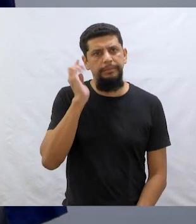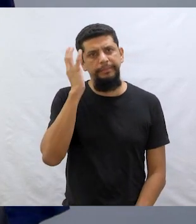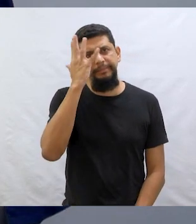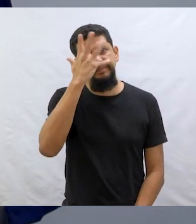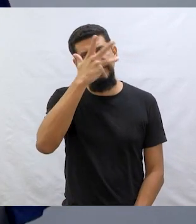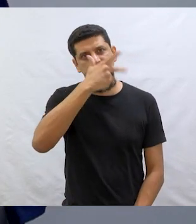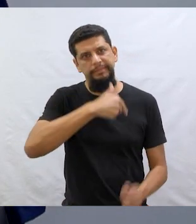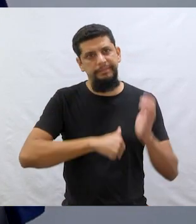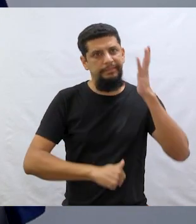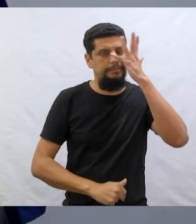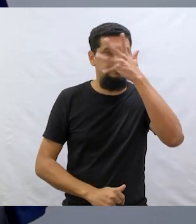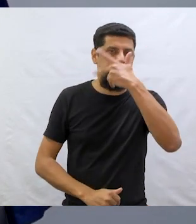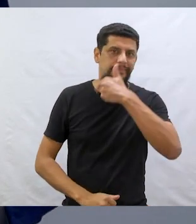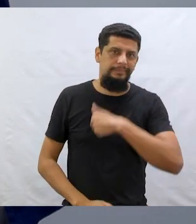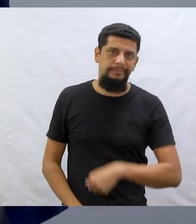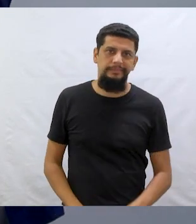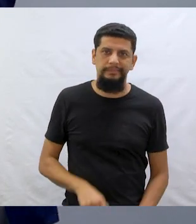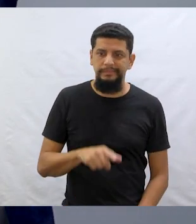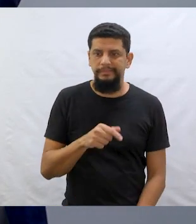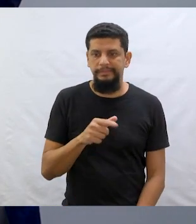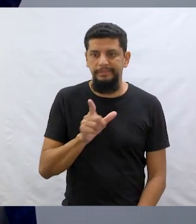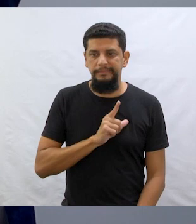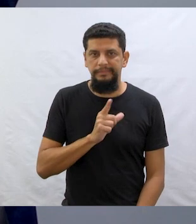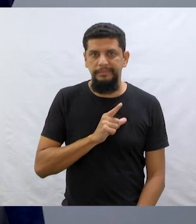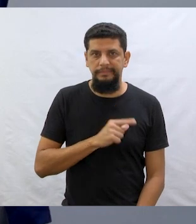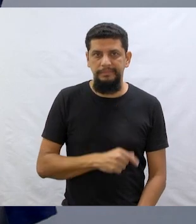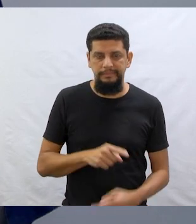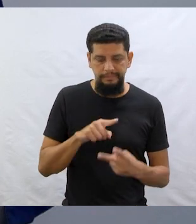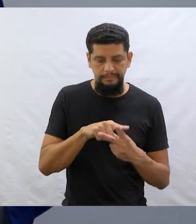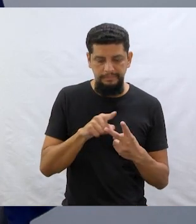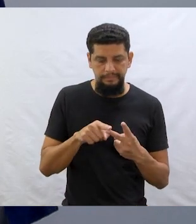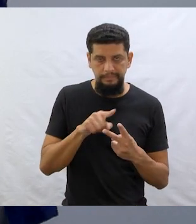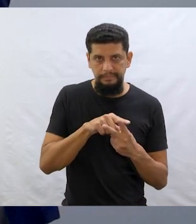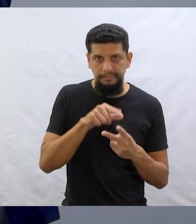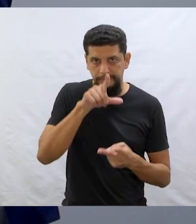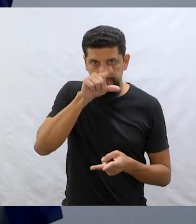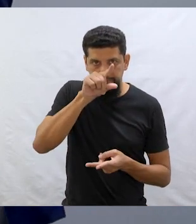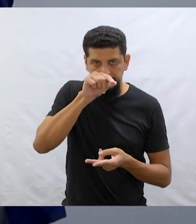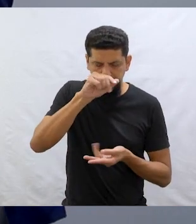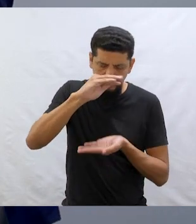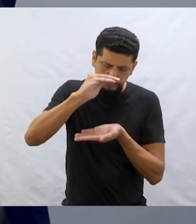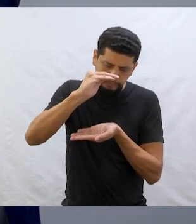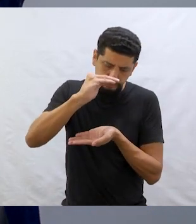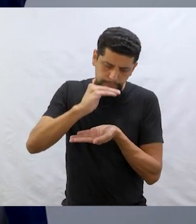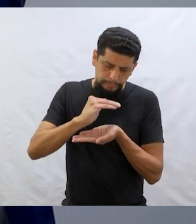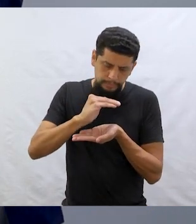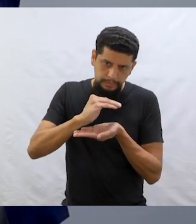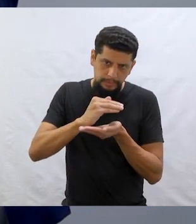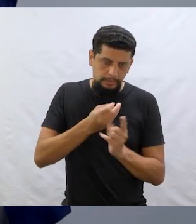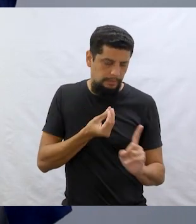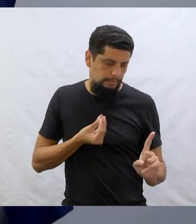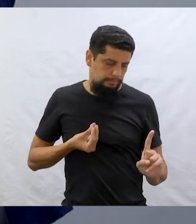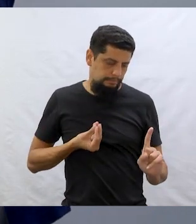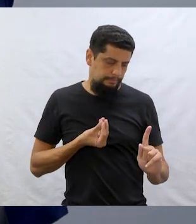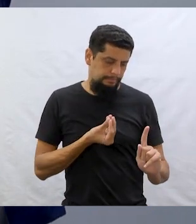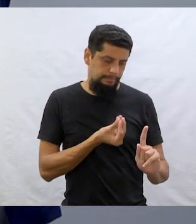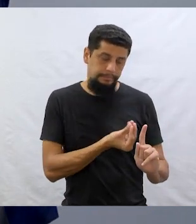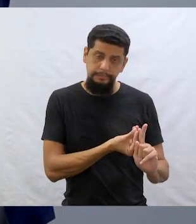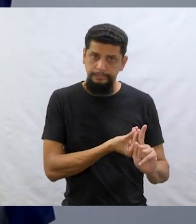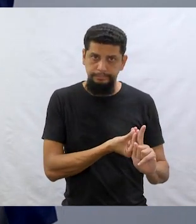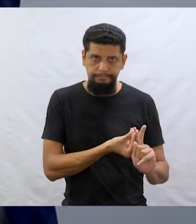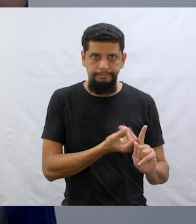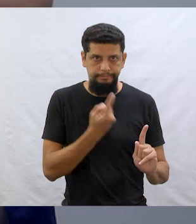que bonitinho! Nós temos aqui dois pintinhos. Eu vou dar um pintinho para a professora